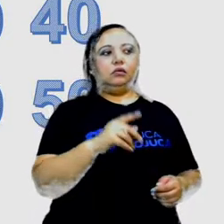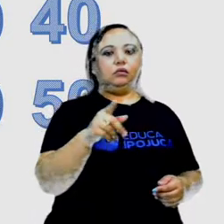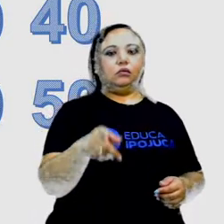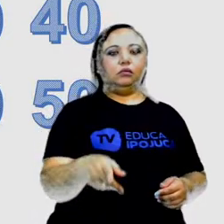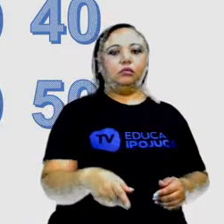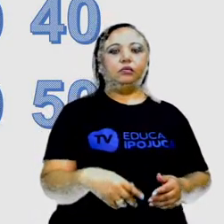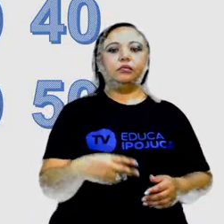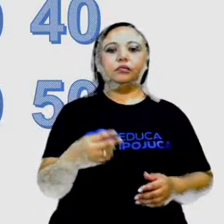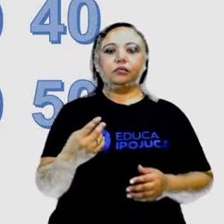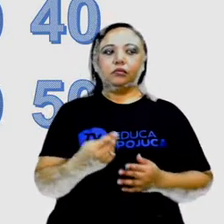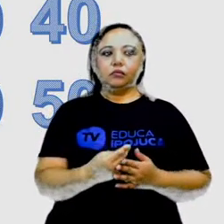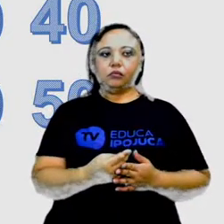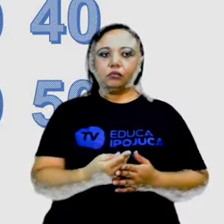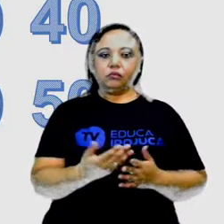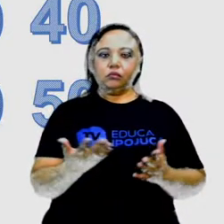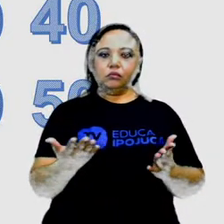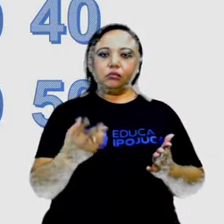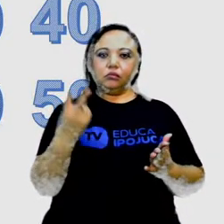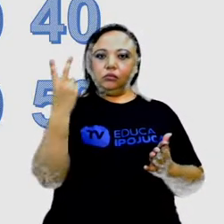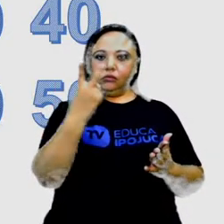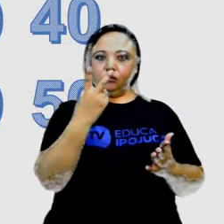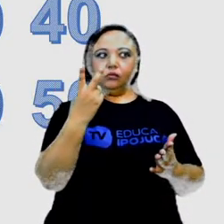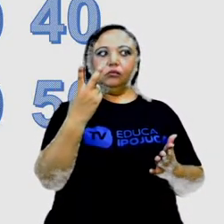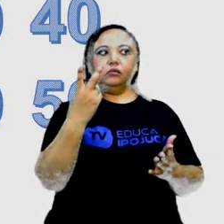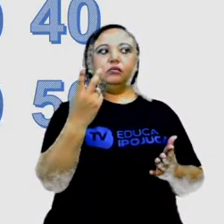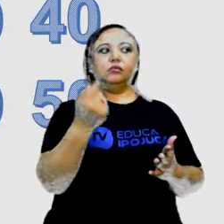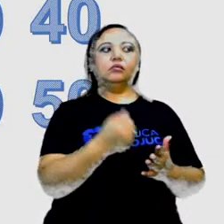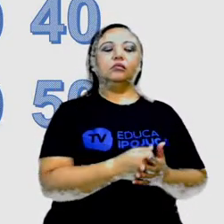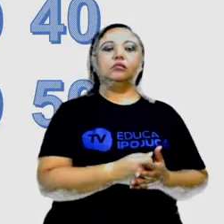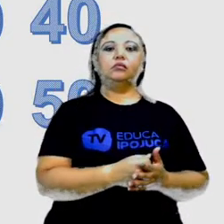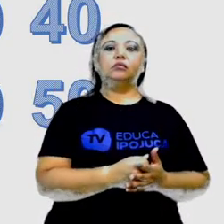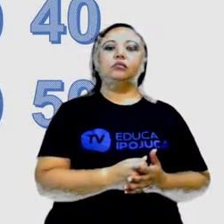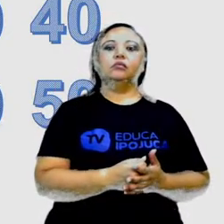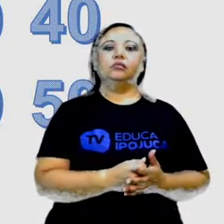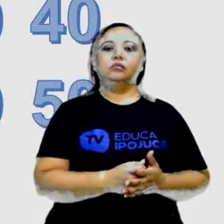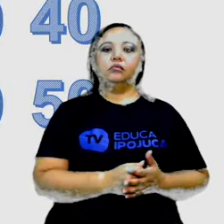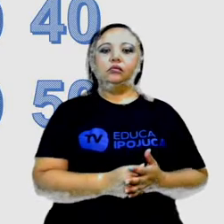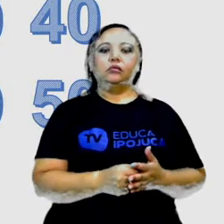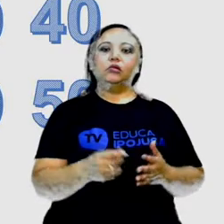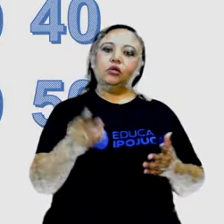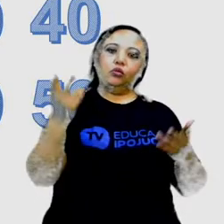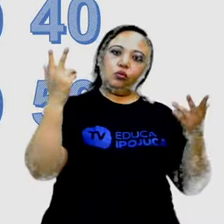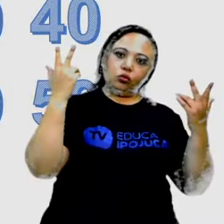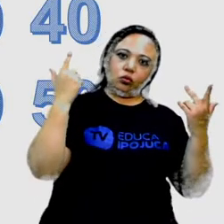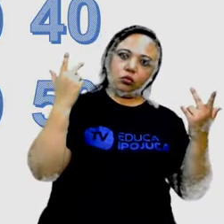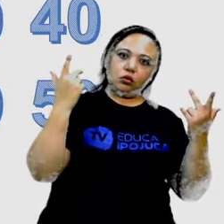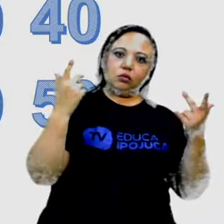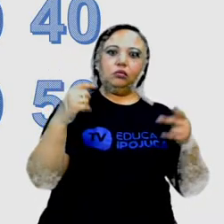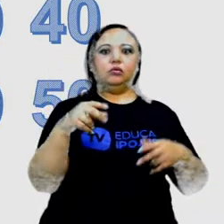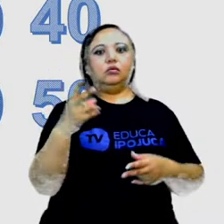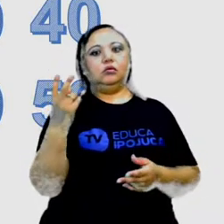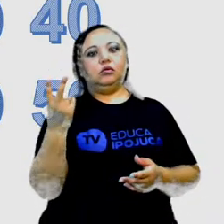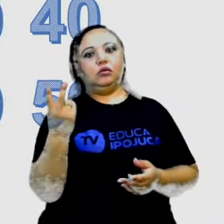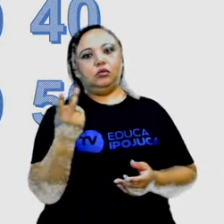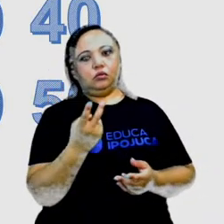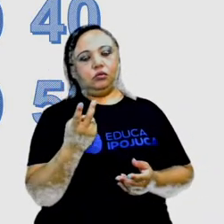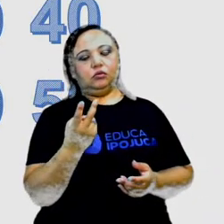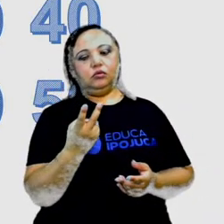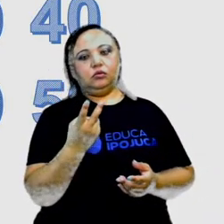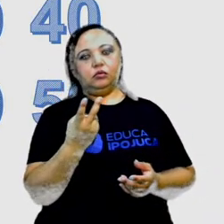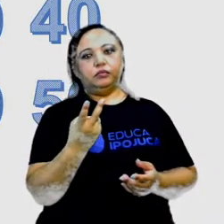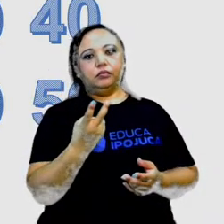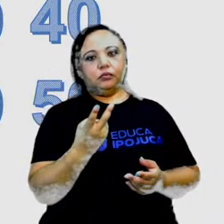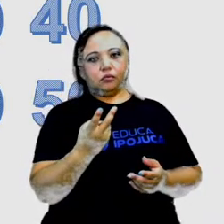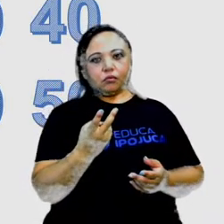bom? A partir do 2, então, vamos verificar quais são os números naturais que são primos. O